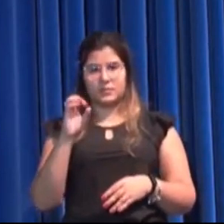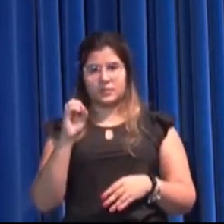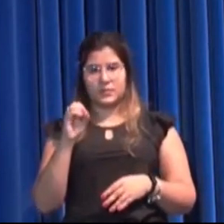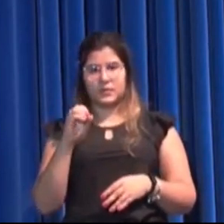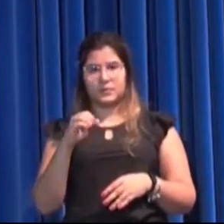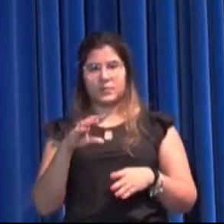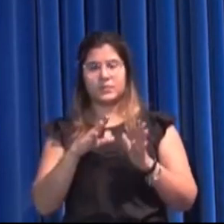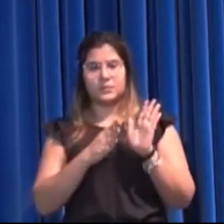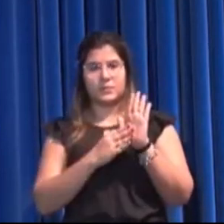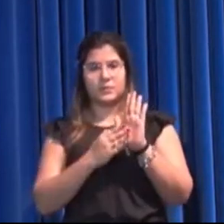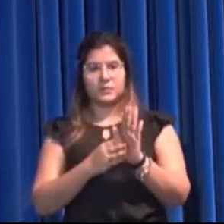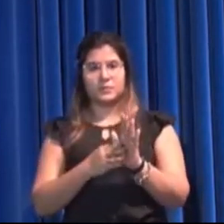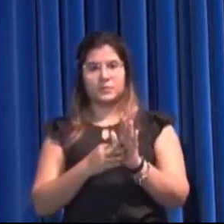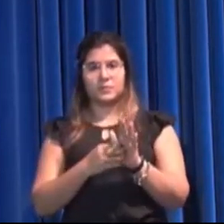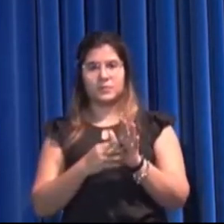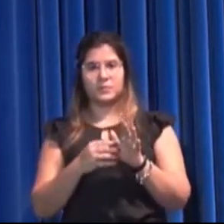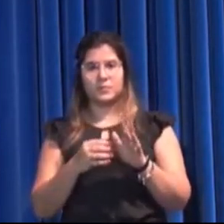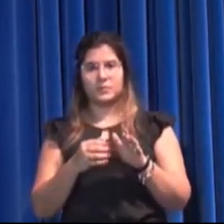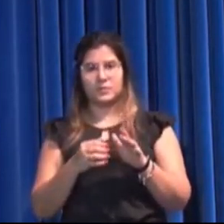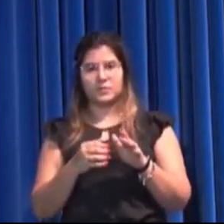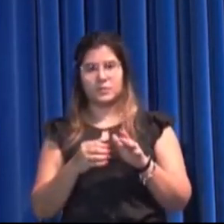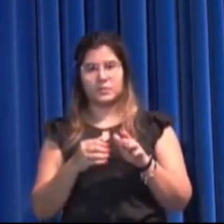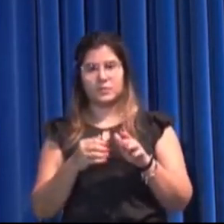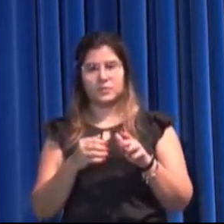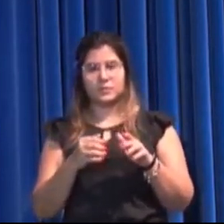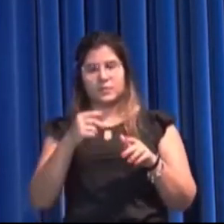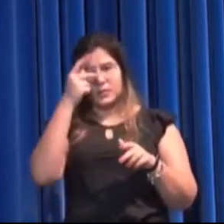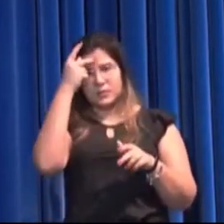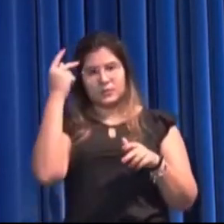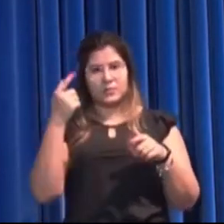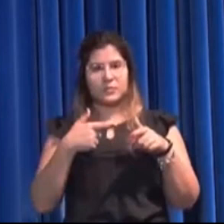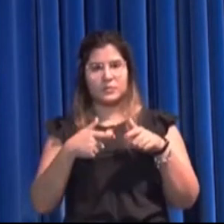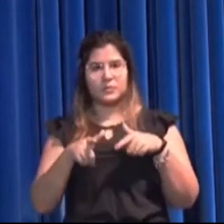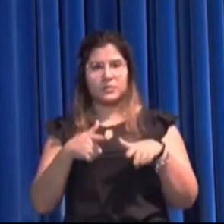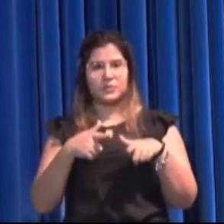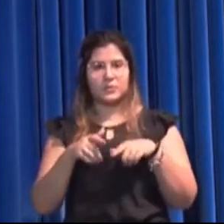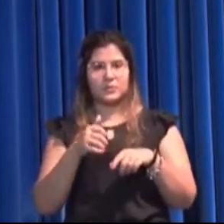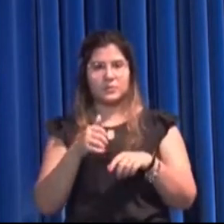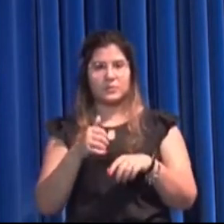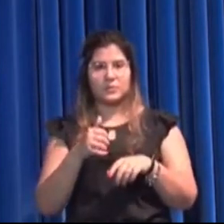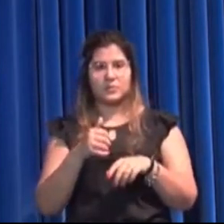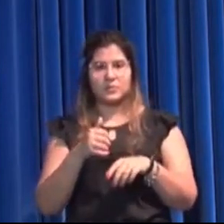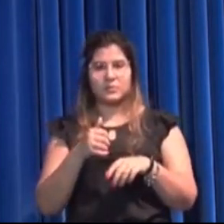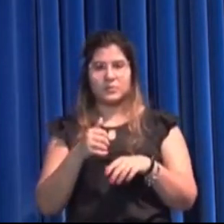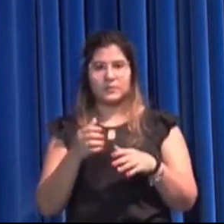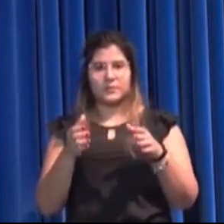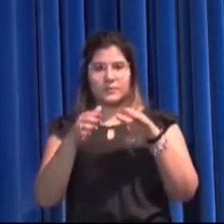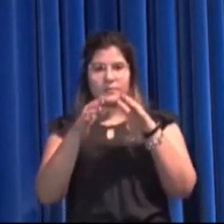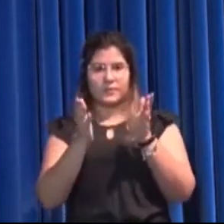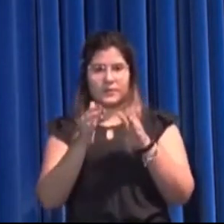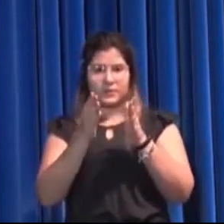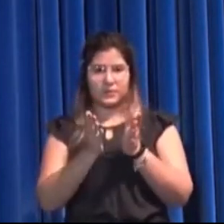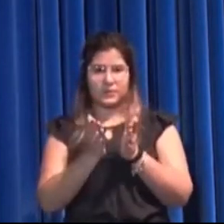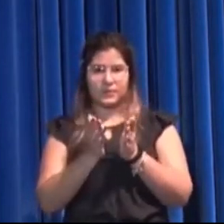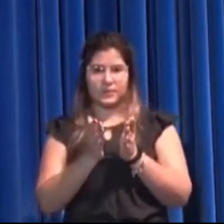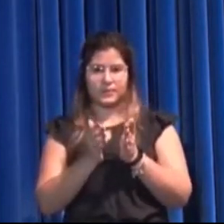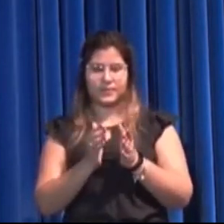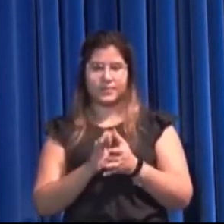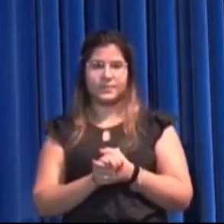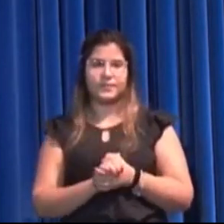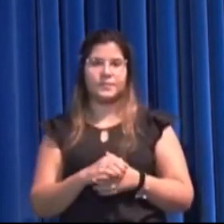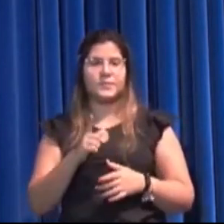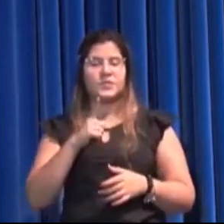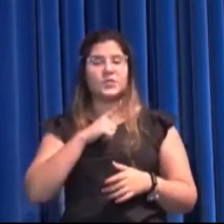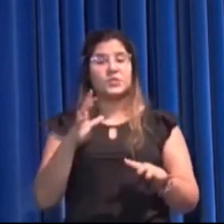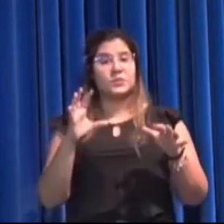muito interessante. Ele diz assim, quando Deus criou o homem, ele tinha comunhão com